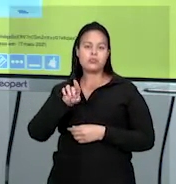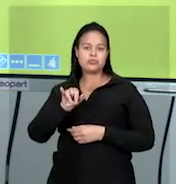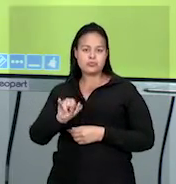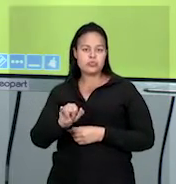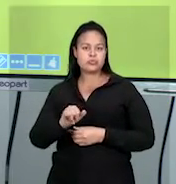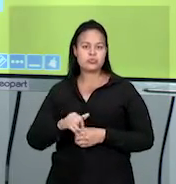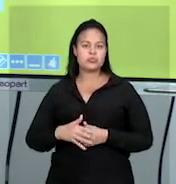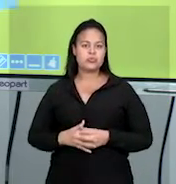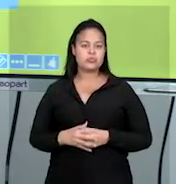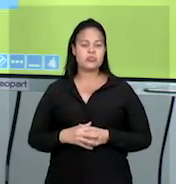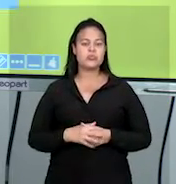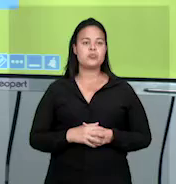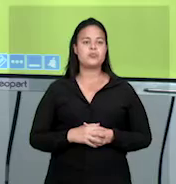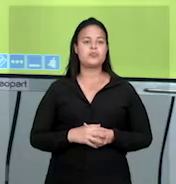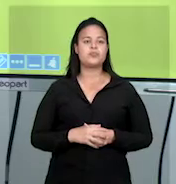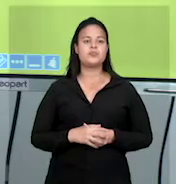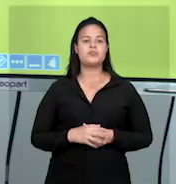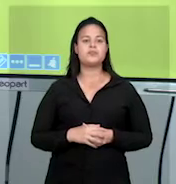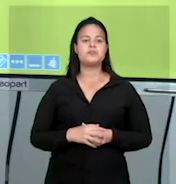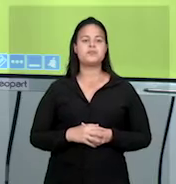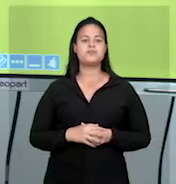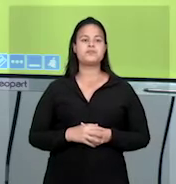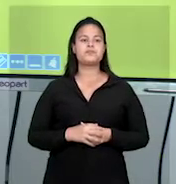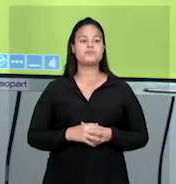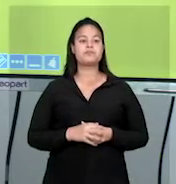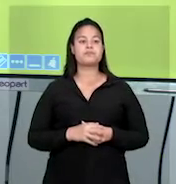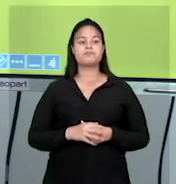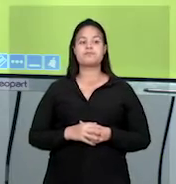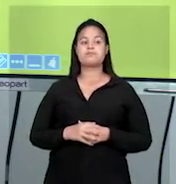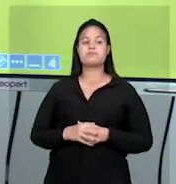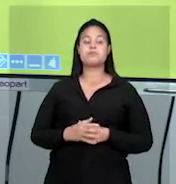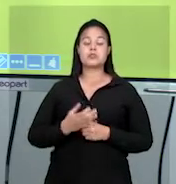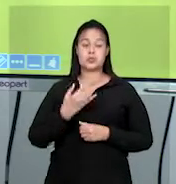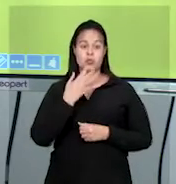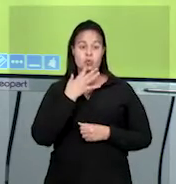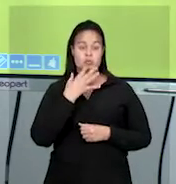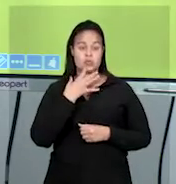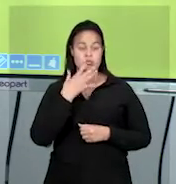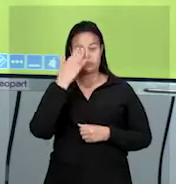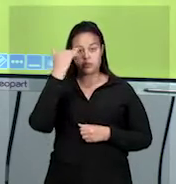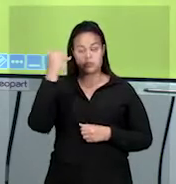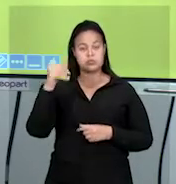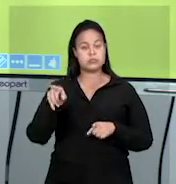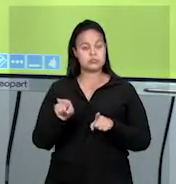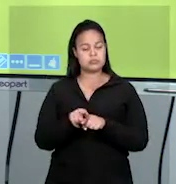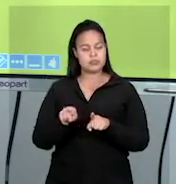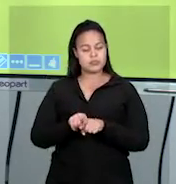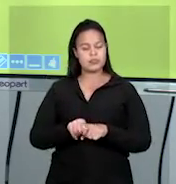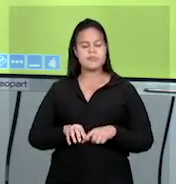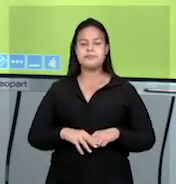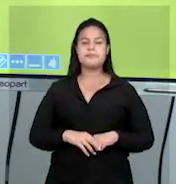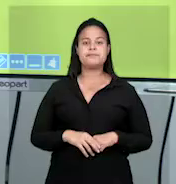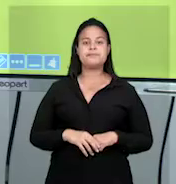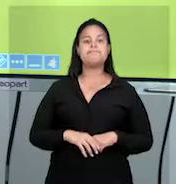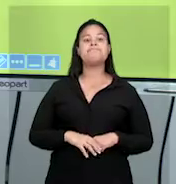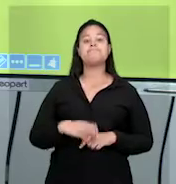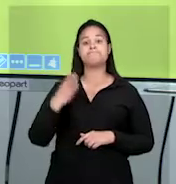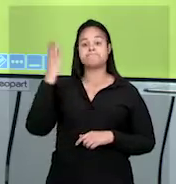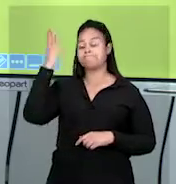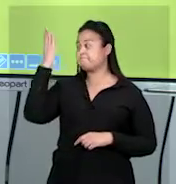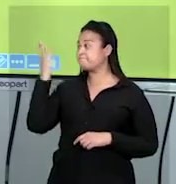passei para o lugar errado, peraí. O mapa mundi que a gente conhece, na projeção de Mercator normalmente, os países têm esse